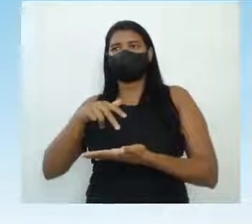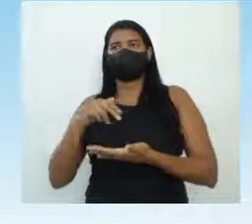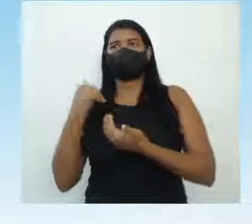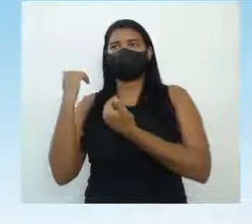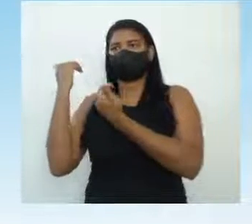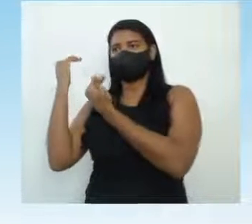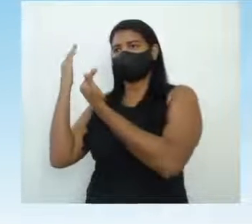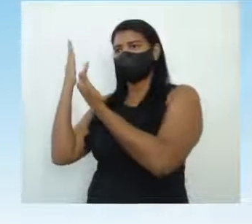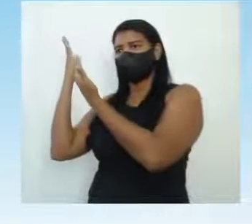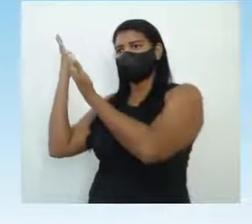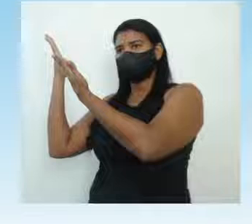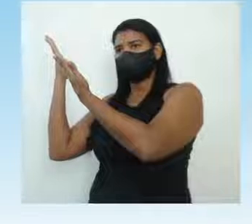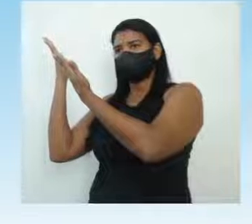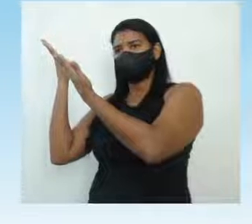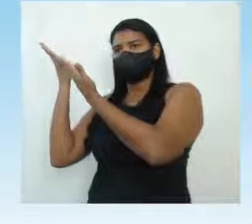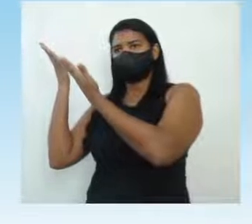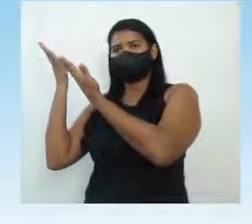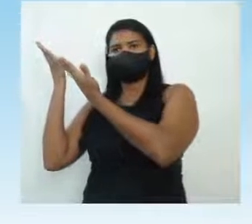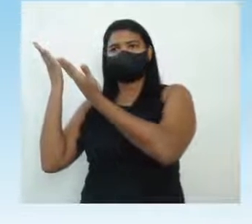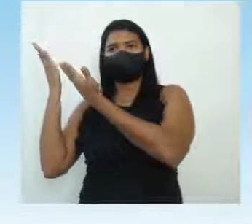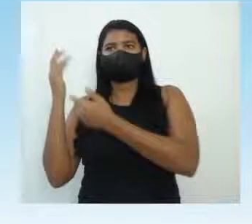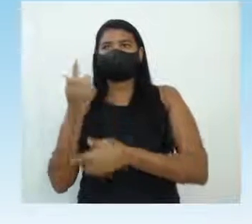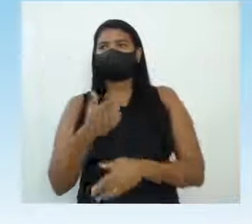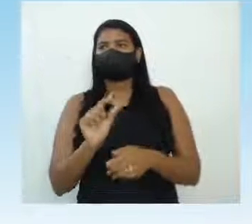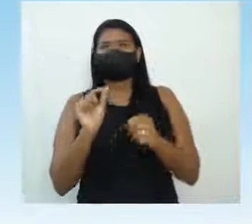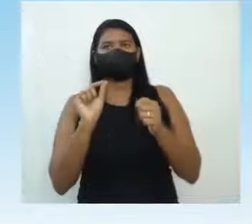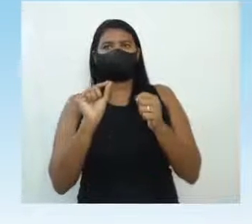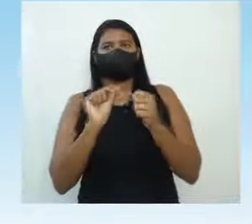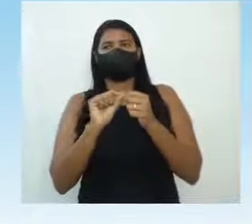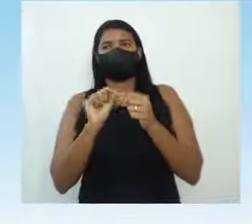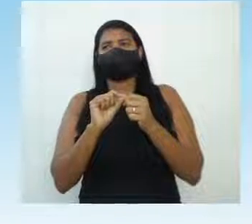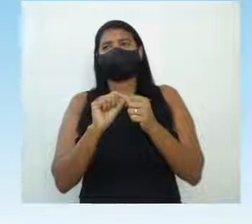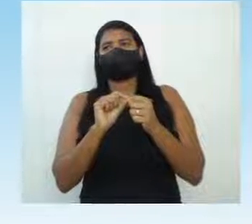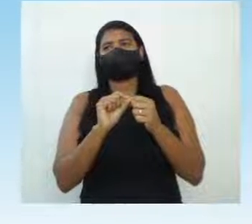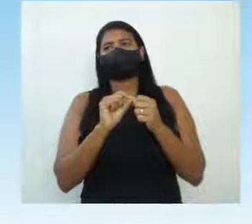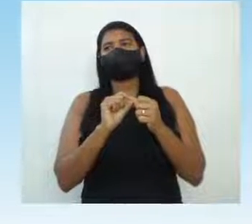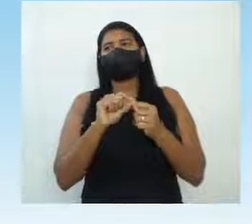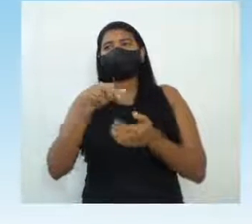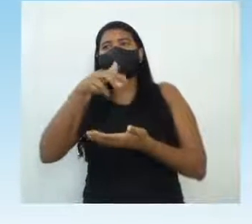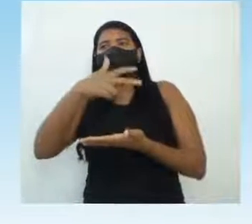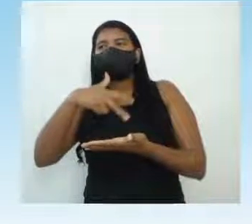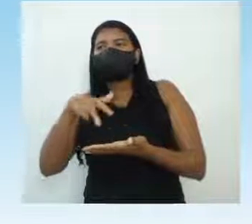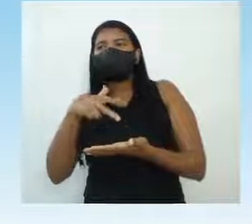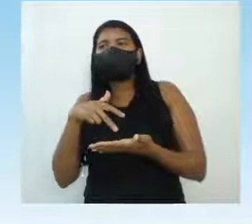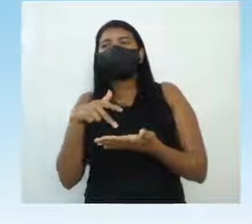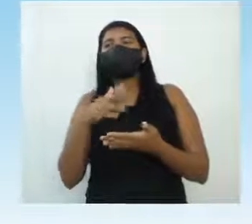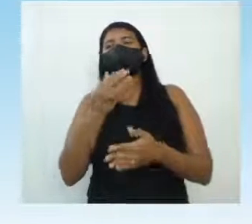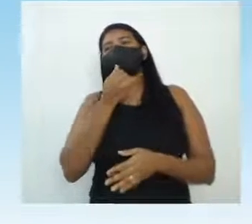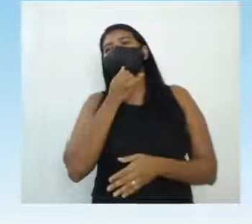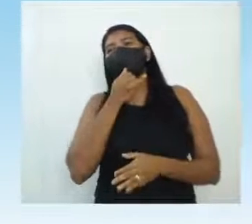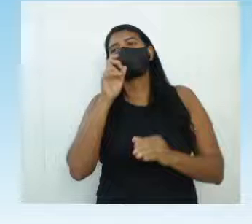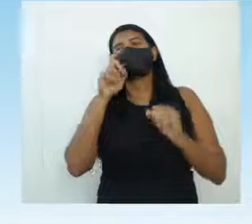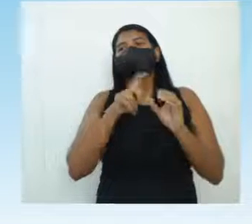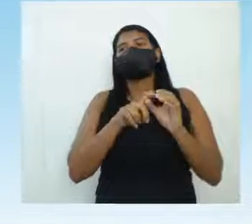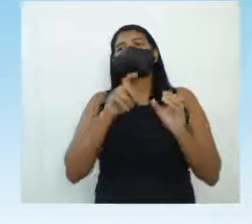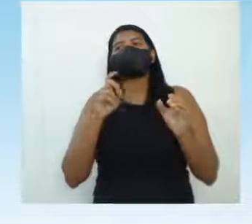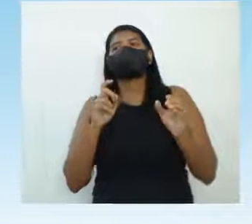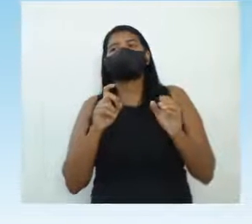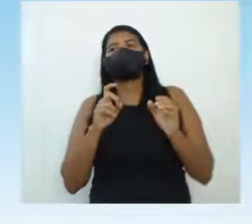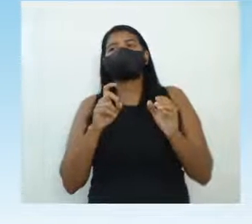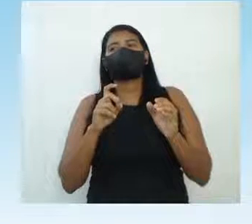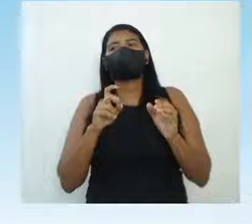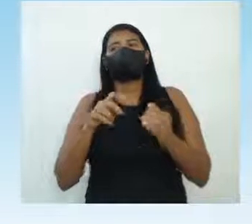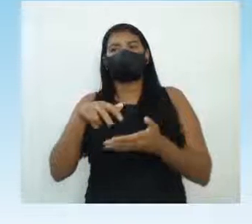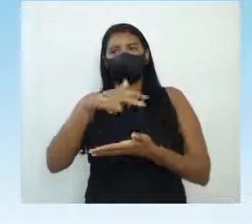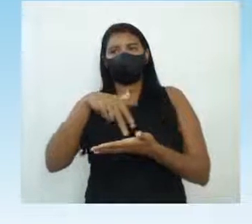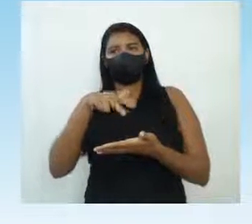aí, ela não vai fazer uma dependência da música. A música, independente da música que está rolando, ela vai